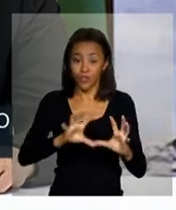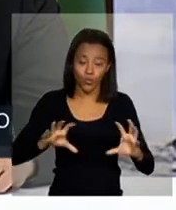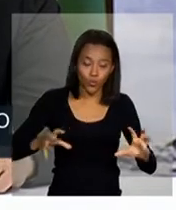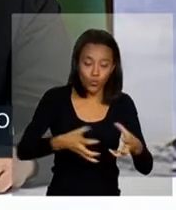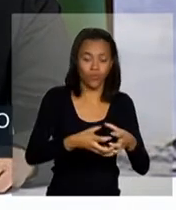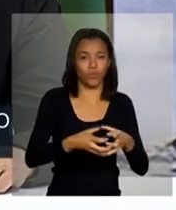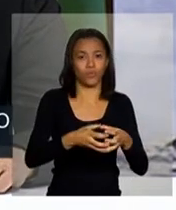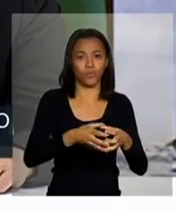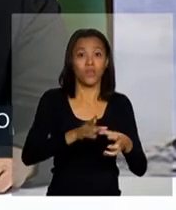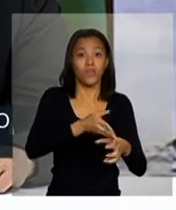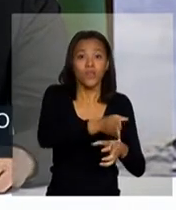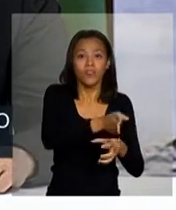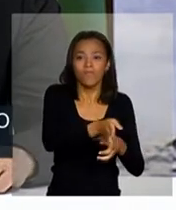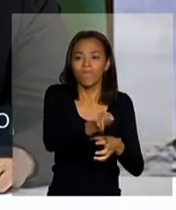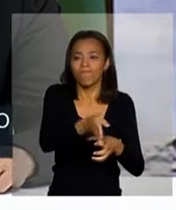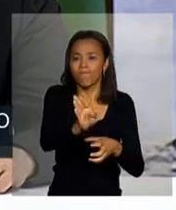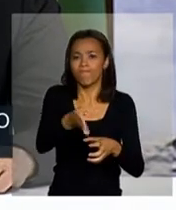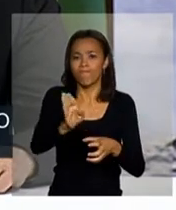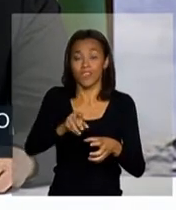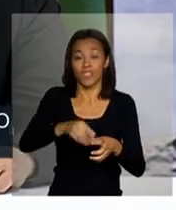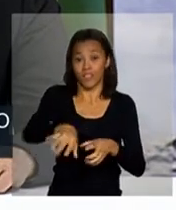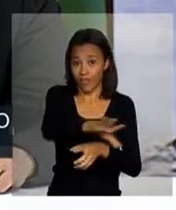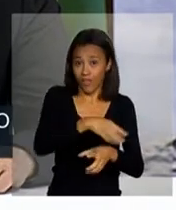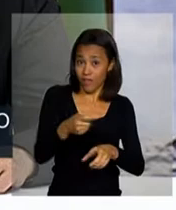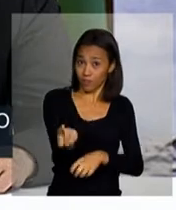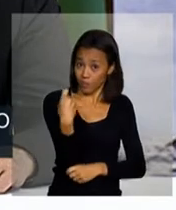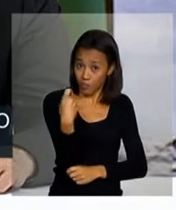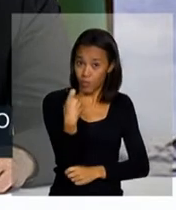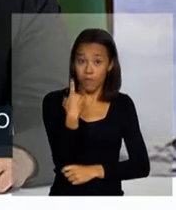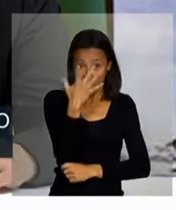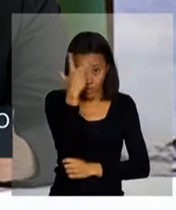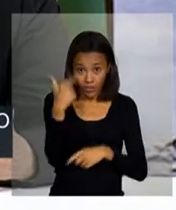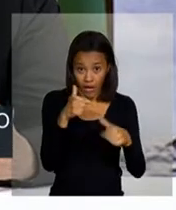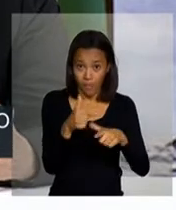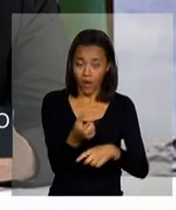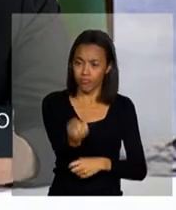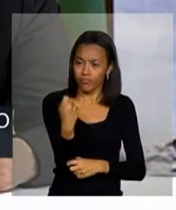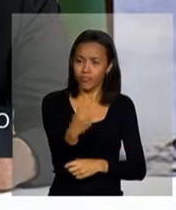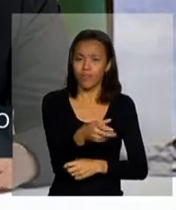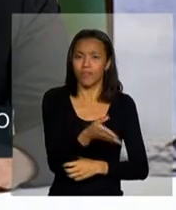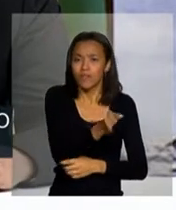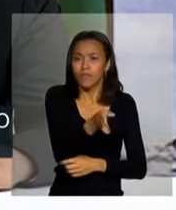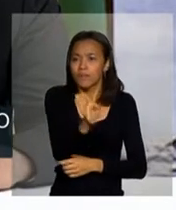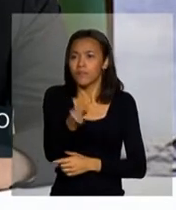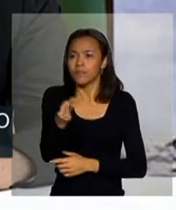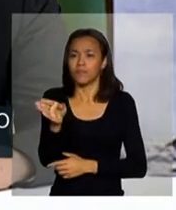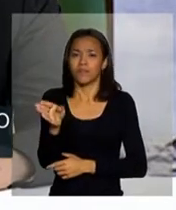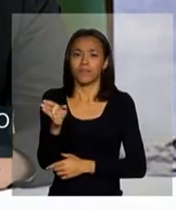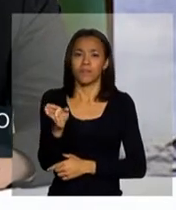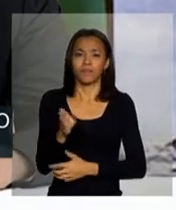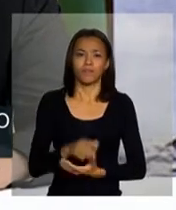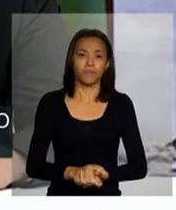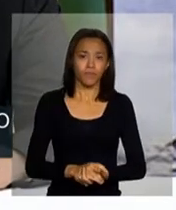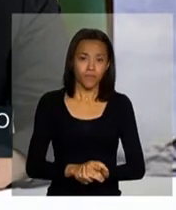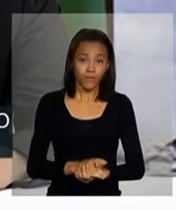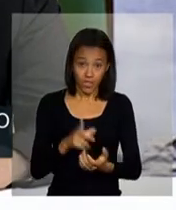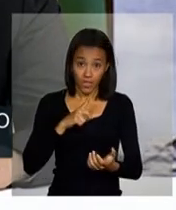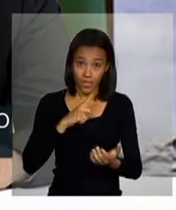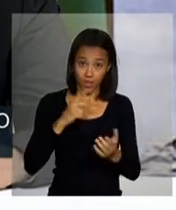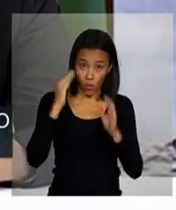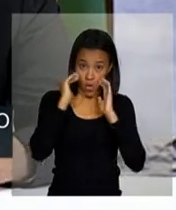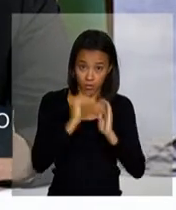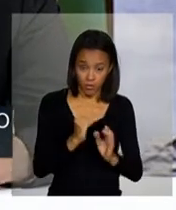de colônia em colônia, de associação em associação, dentro de uma escala, de um